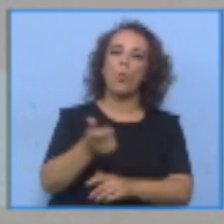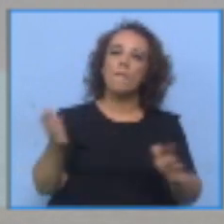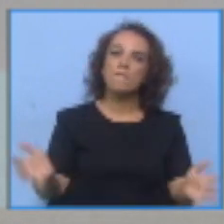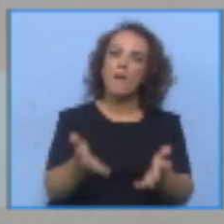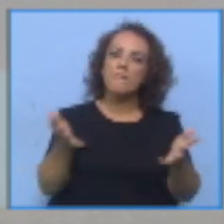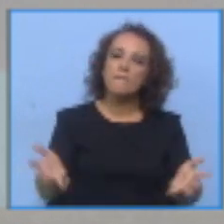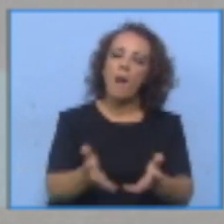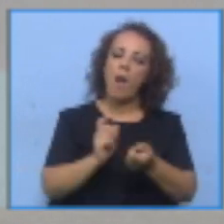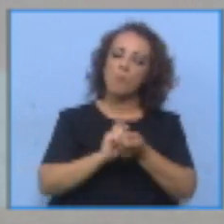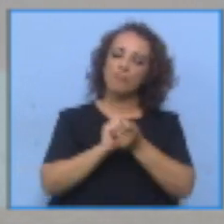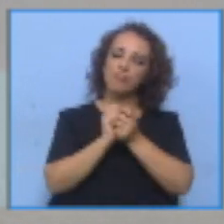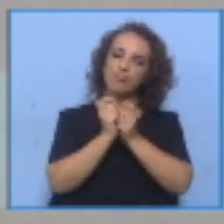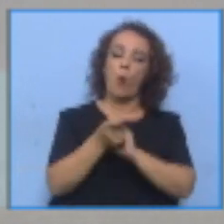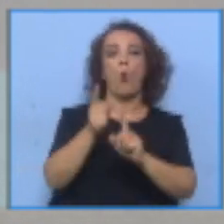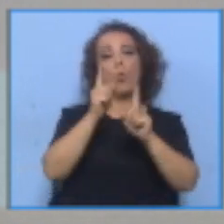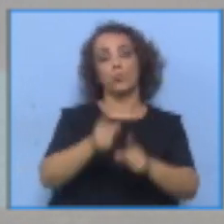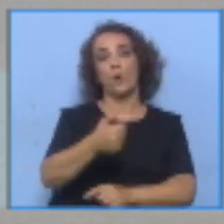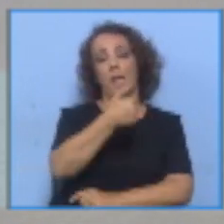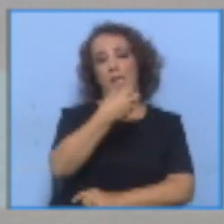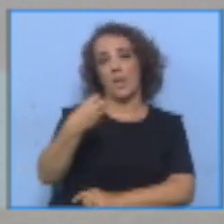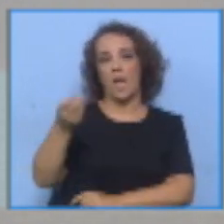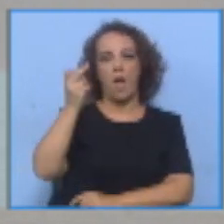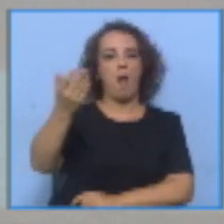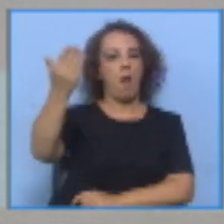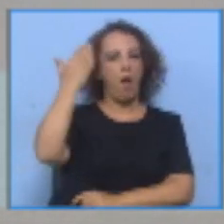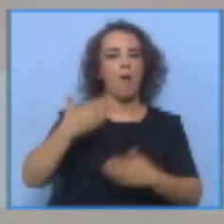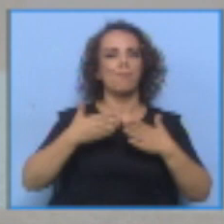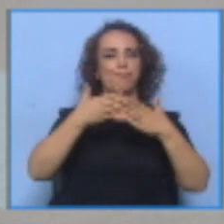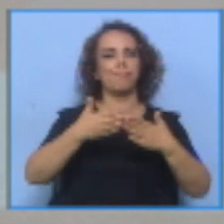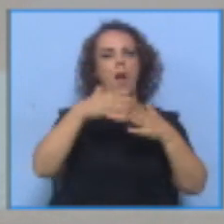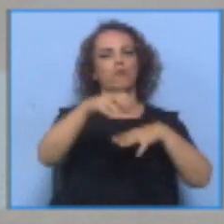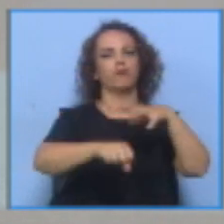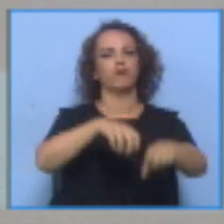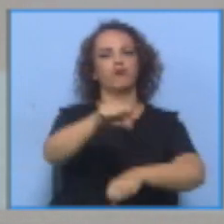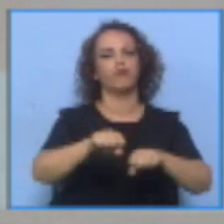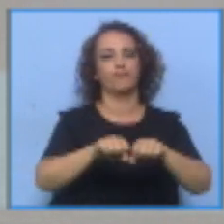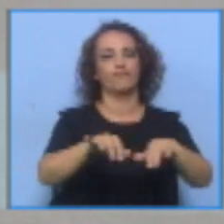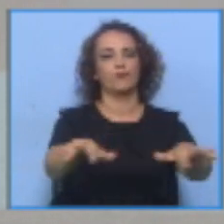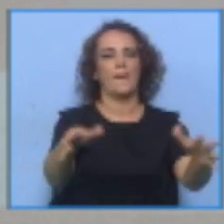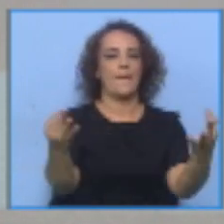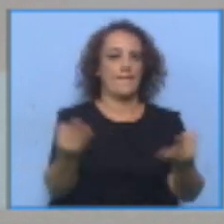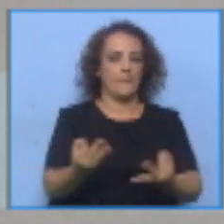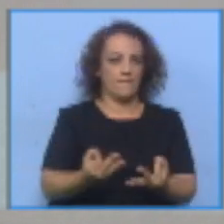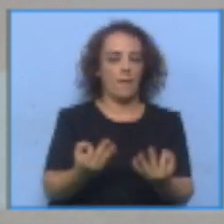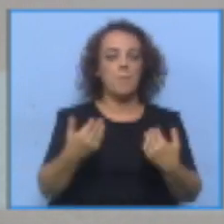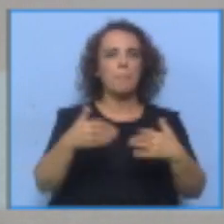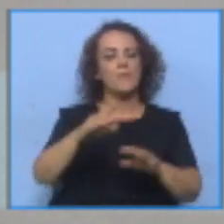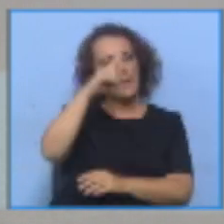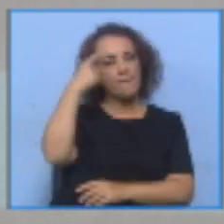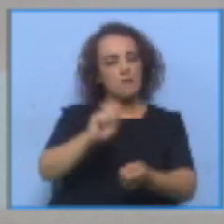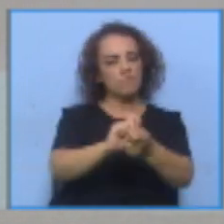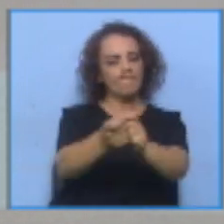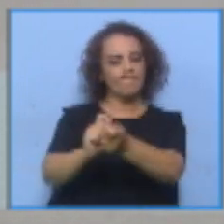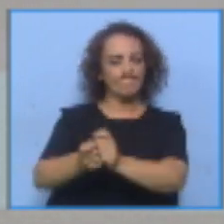realizado. Começaram há 500 anos, quando chegaram os missionários, mas que sempre foi uma situação muito difícil de evangelizar. Foram